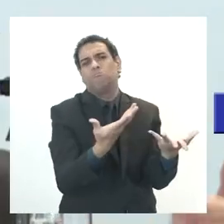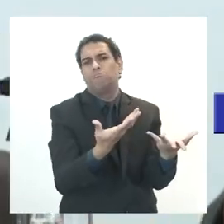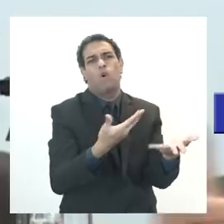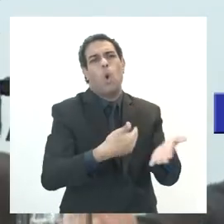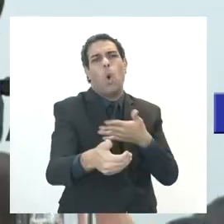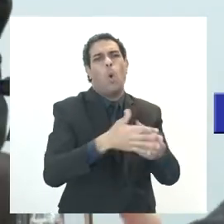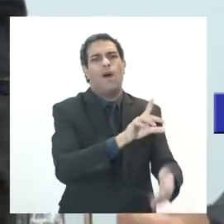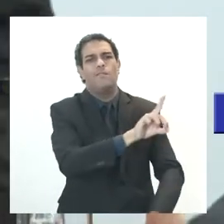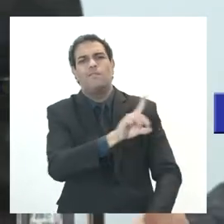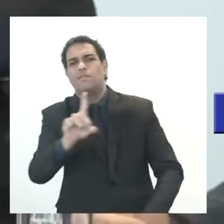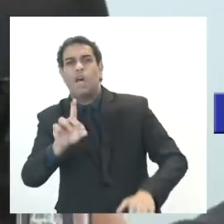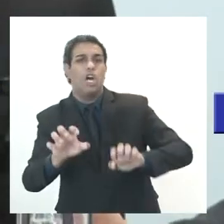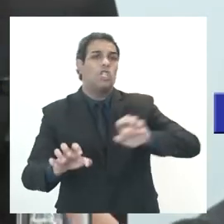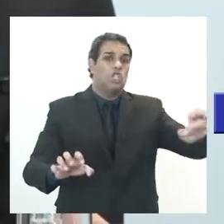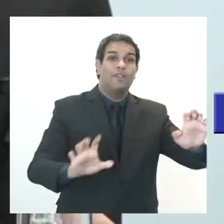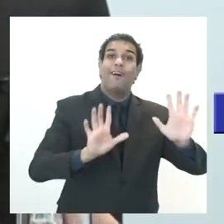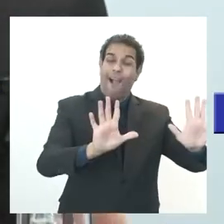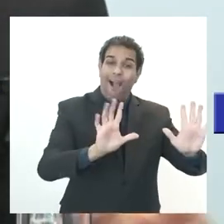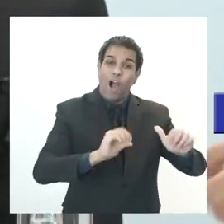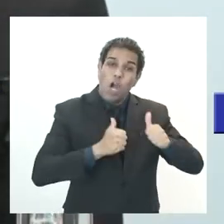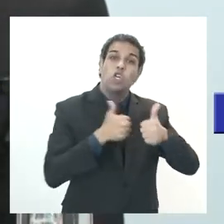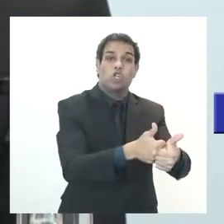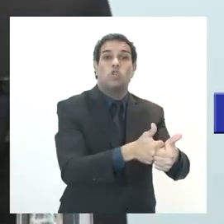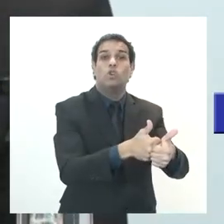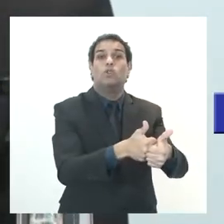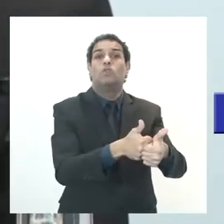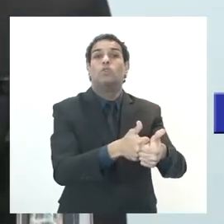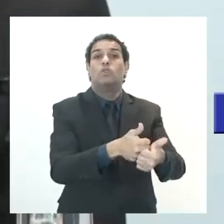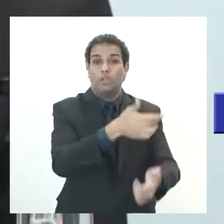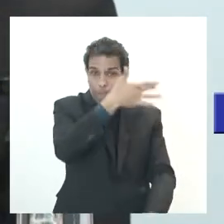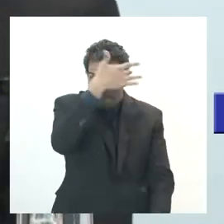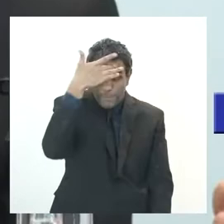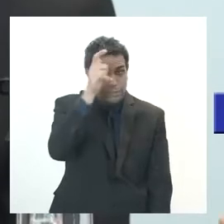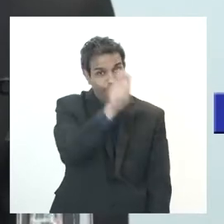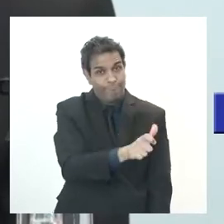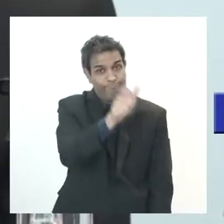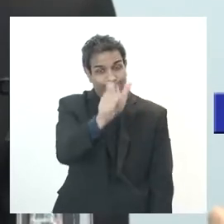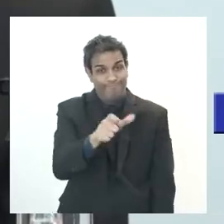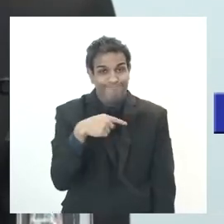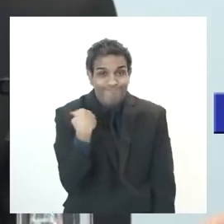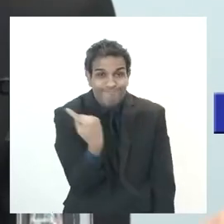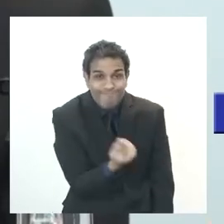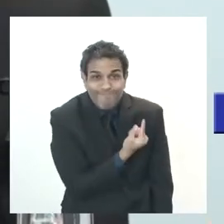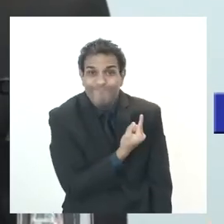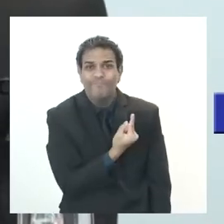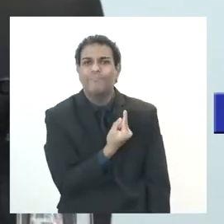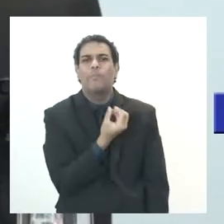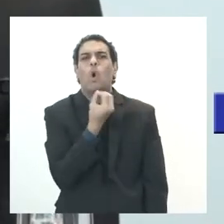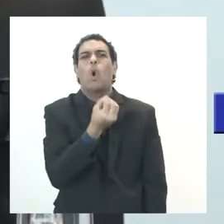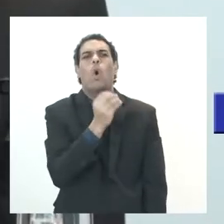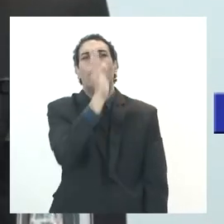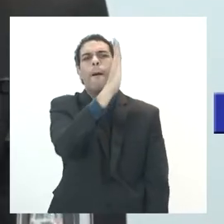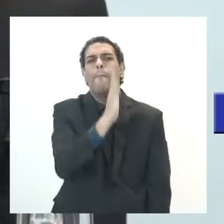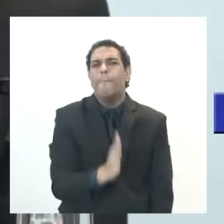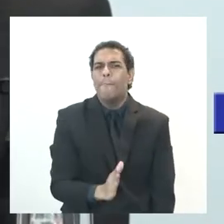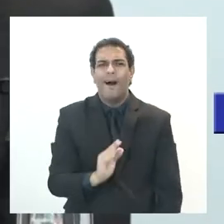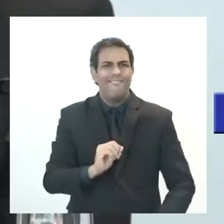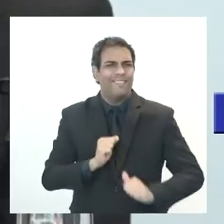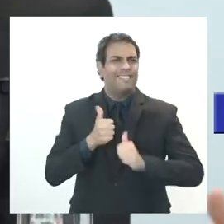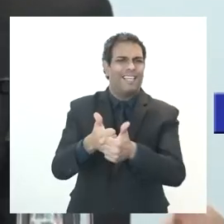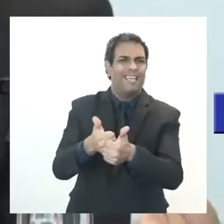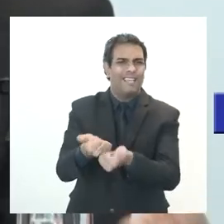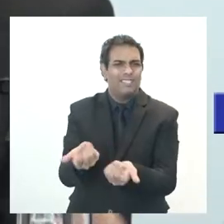social-democracia Y ter mas são estáveis comprometido com as pessoas nós não temos o estado brasileiro comprometido com as